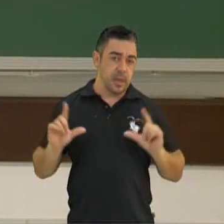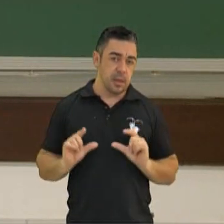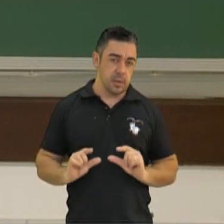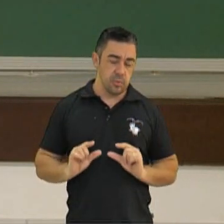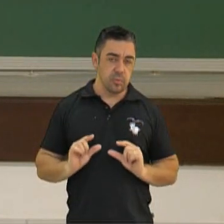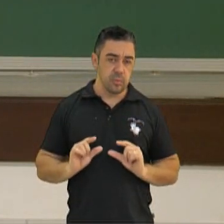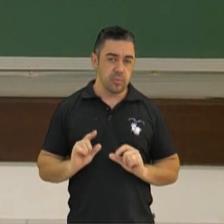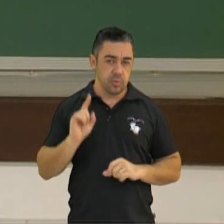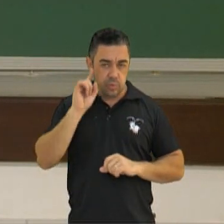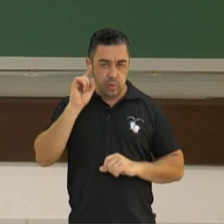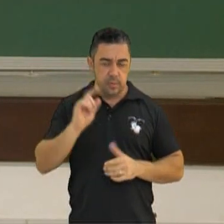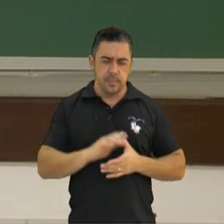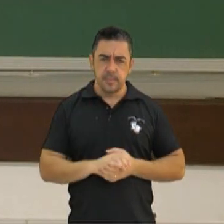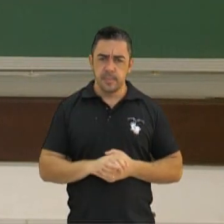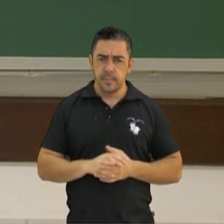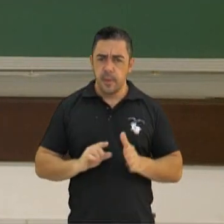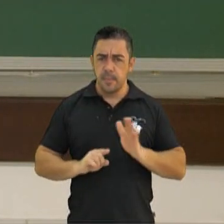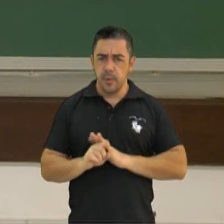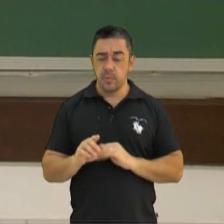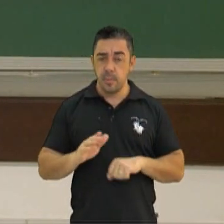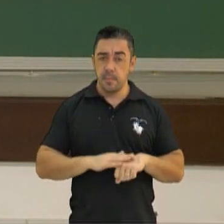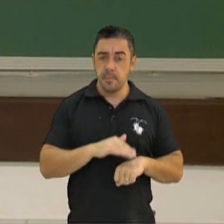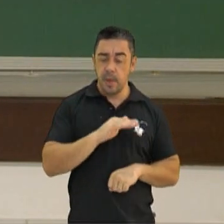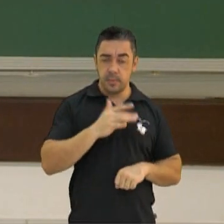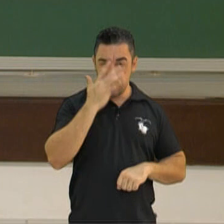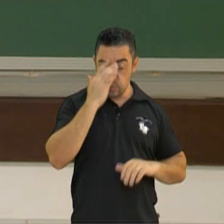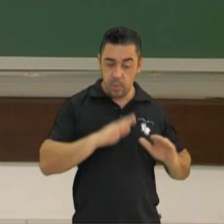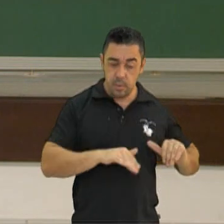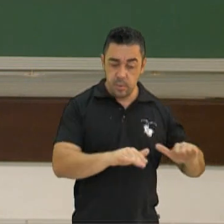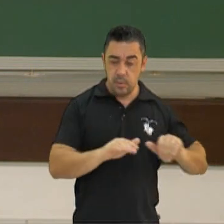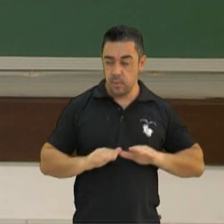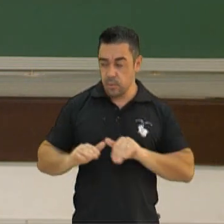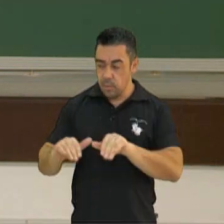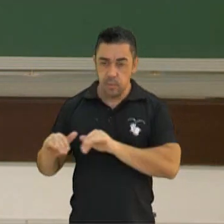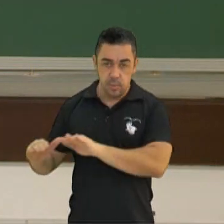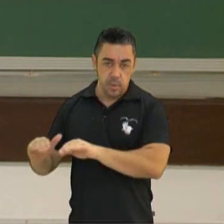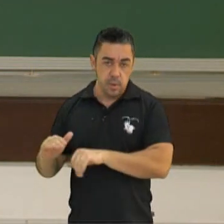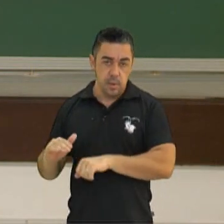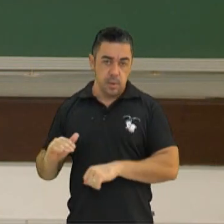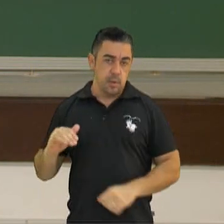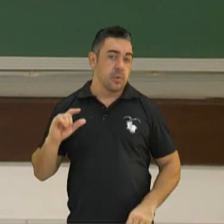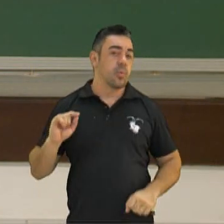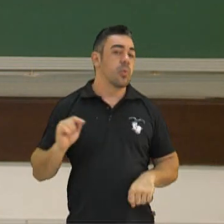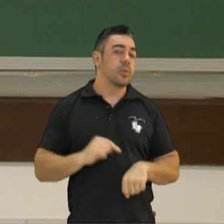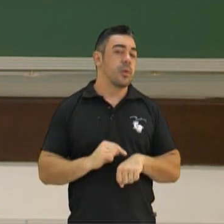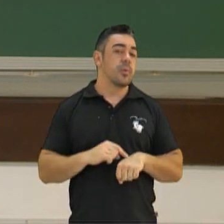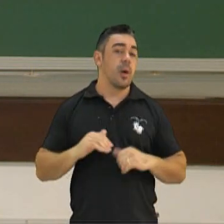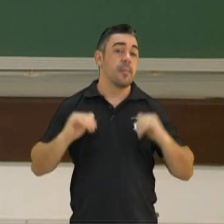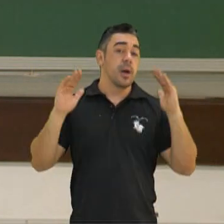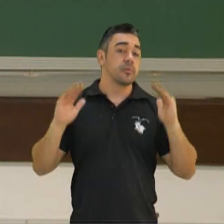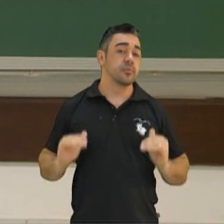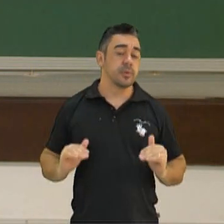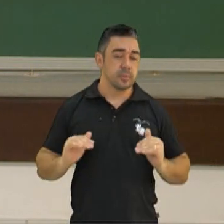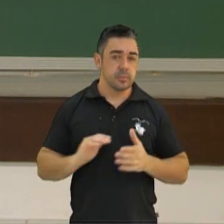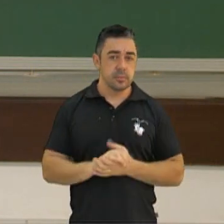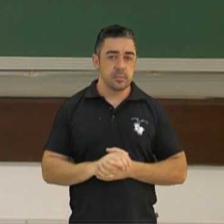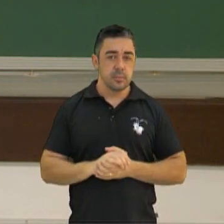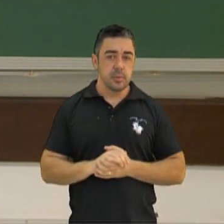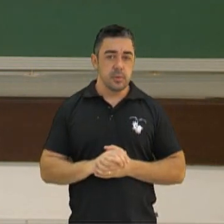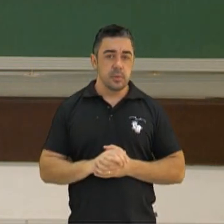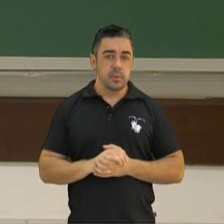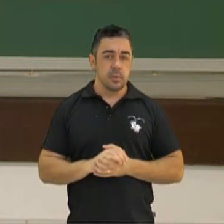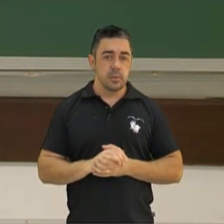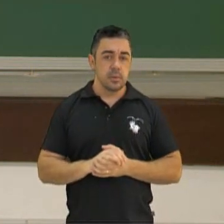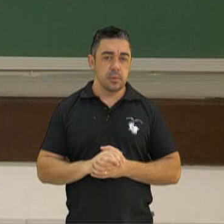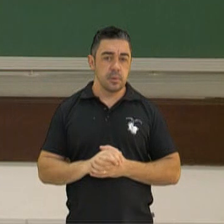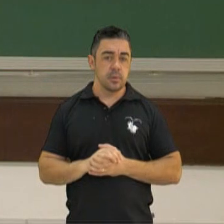tempo. Quanto mais costureiras, mais tempo ou menos tempo? No caso aqui diminuiu o tempo, né?